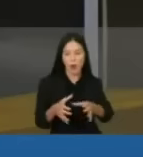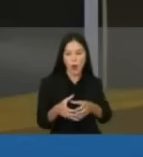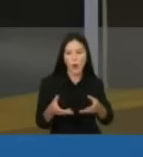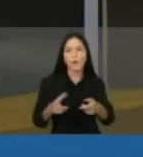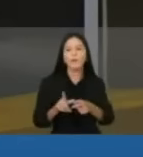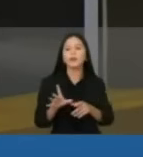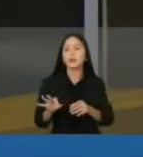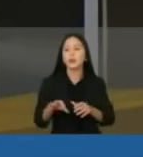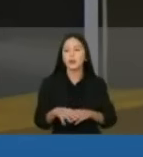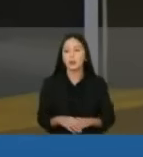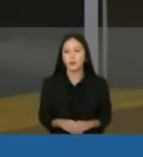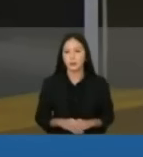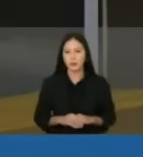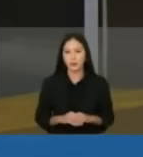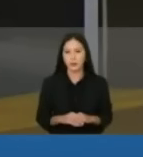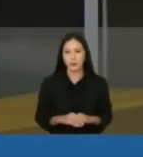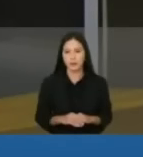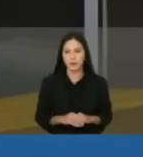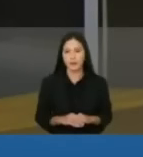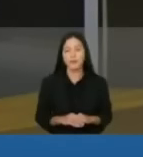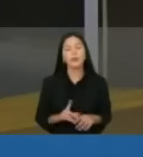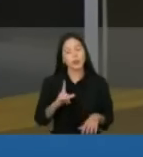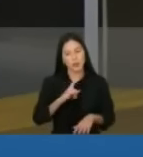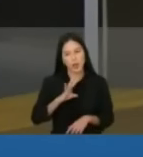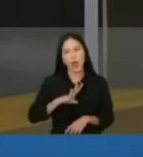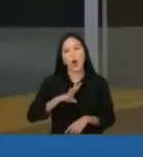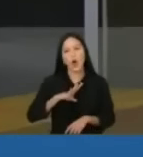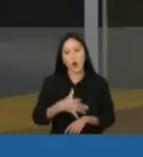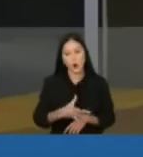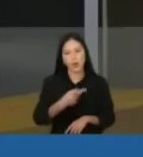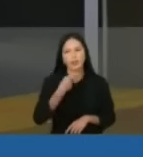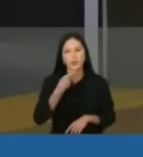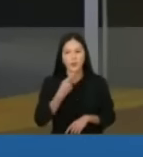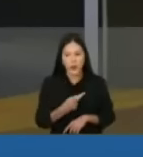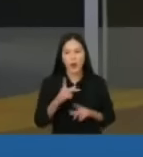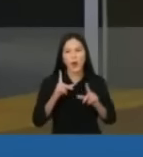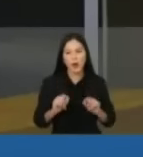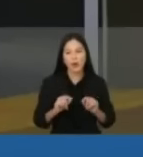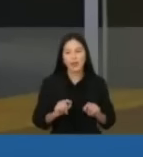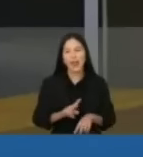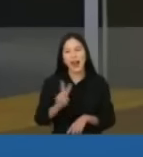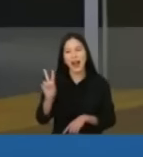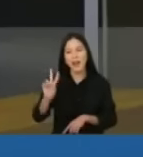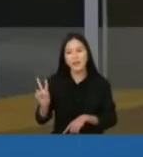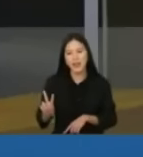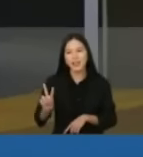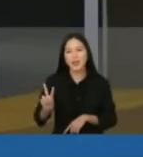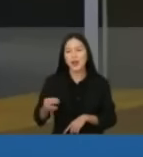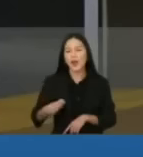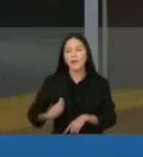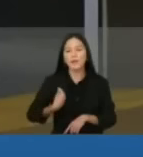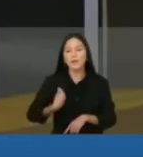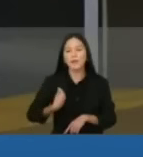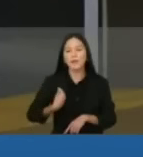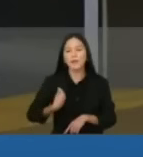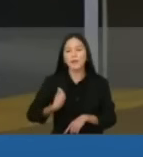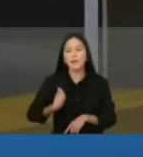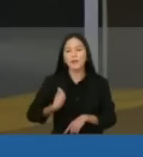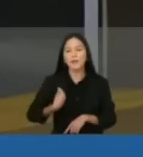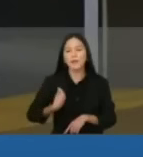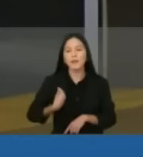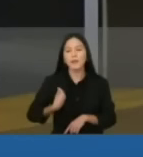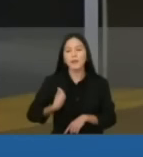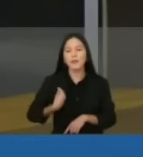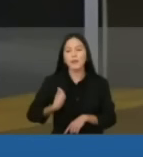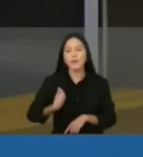fazendo ten a coragem de dizer que a Venezuela vive uma normalidade Ah não